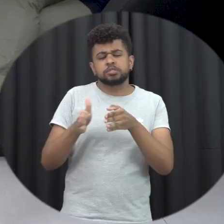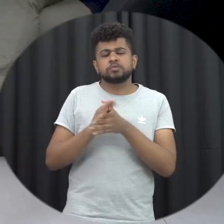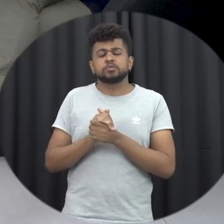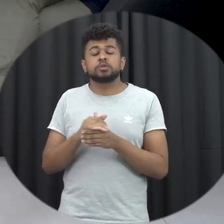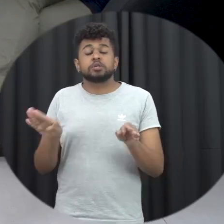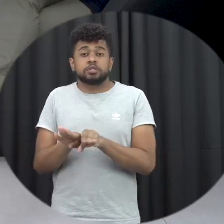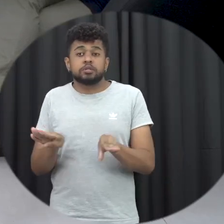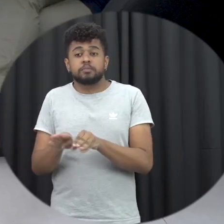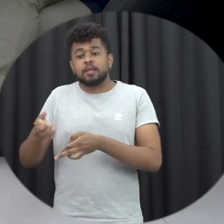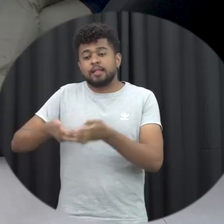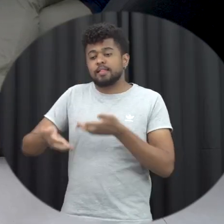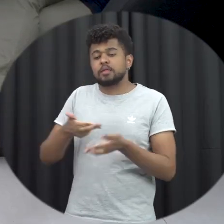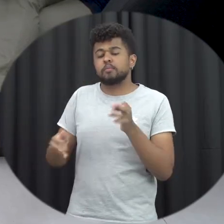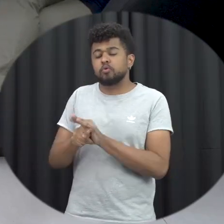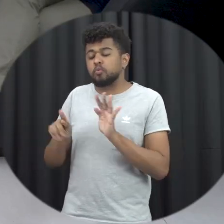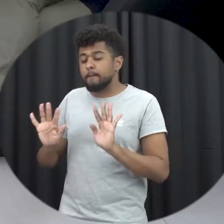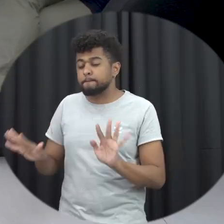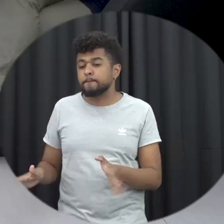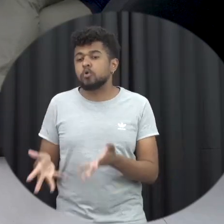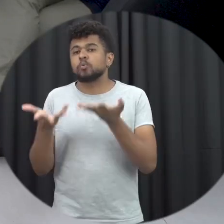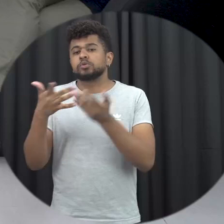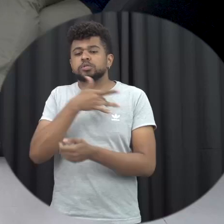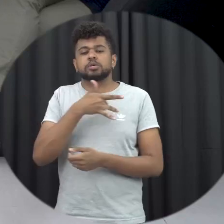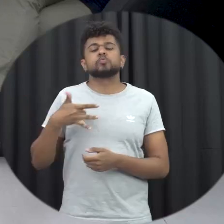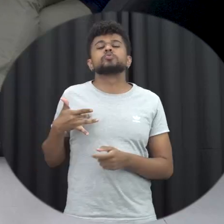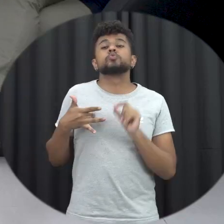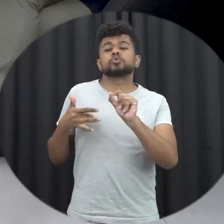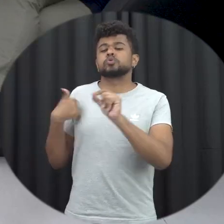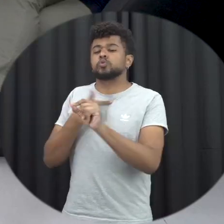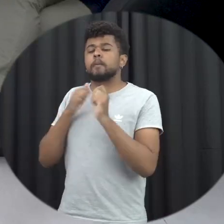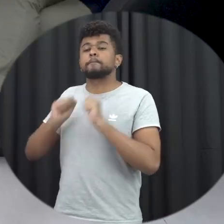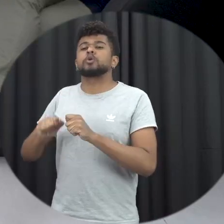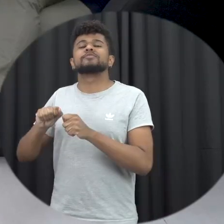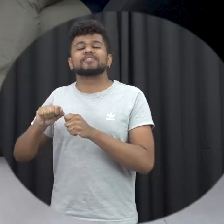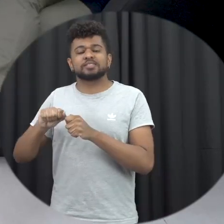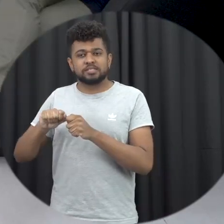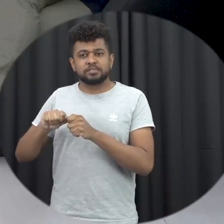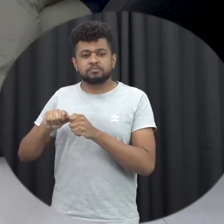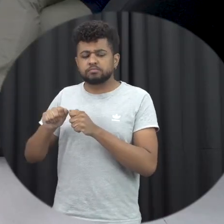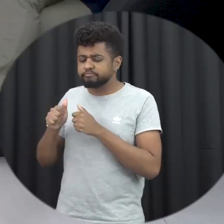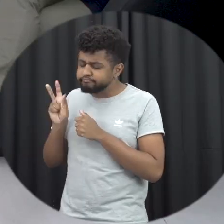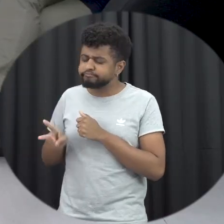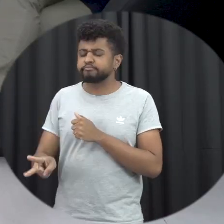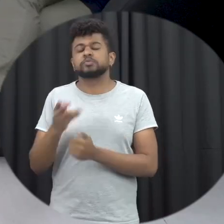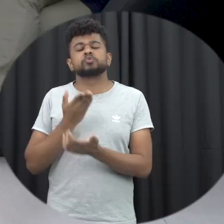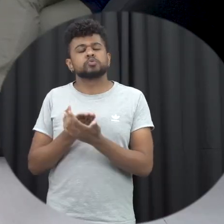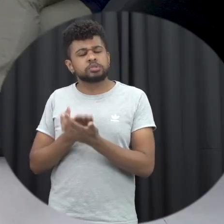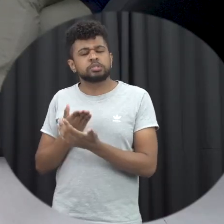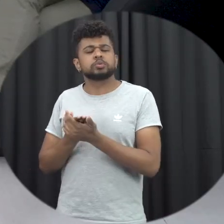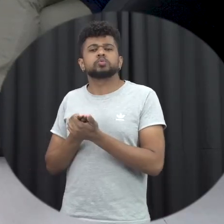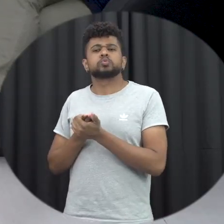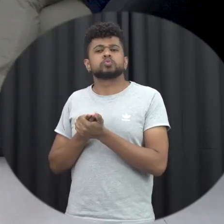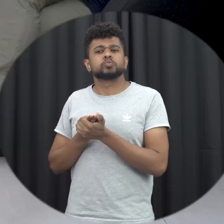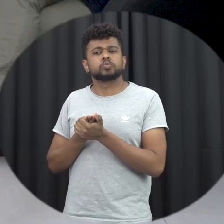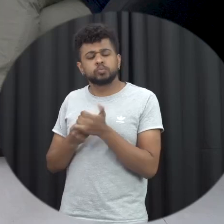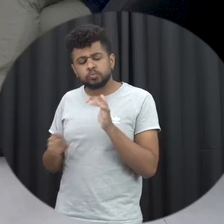específico, e também em relação à promoção da saúde, o que a gente pode estar fazendo, seguir estudando em